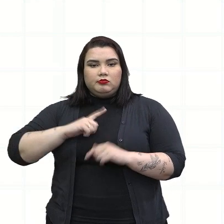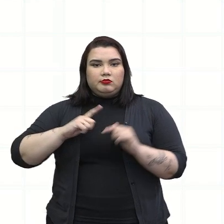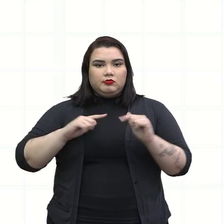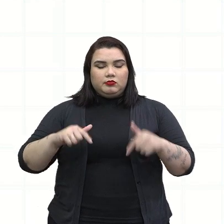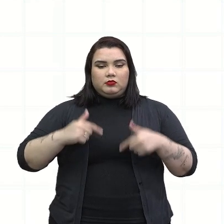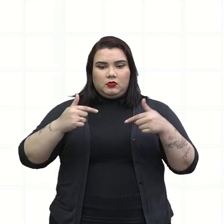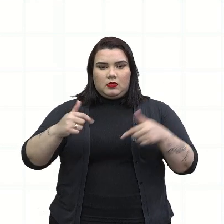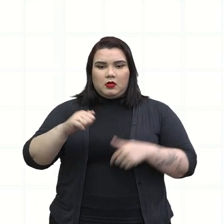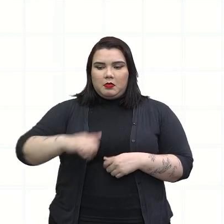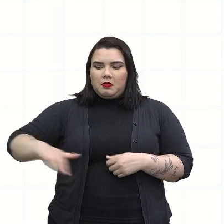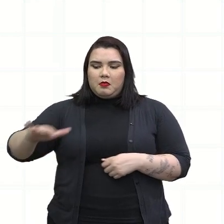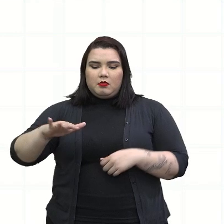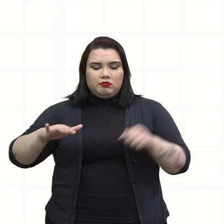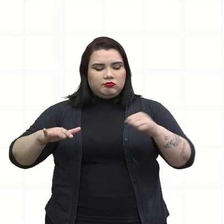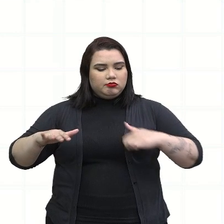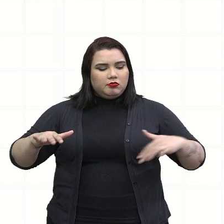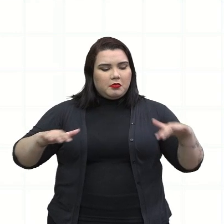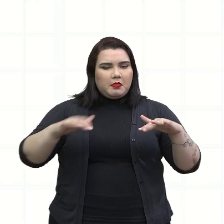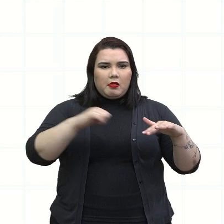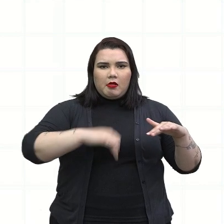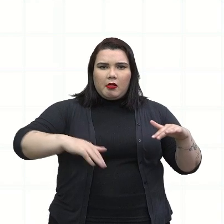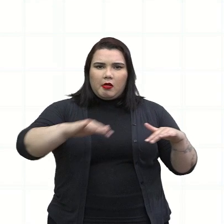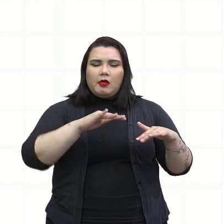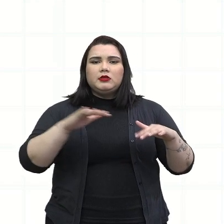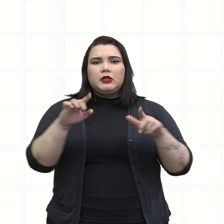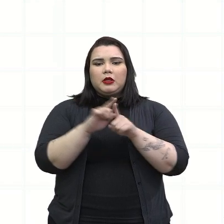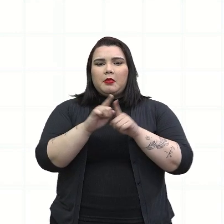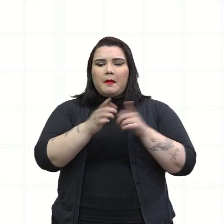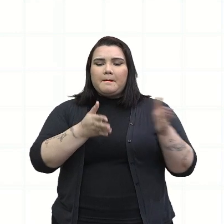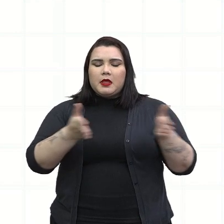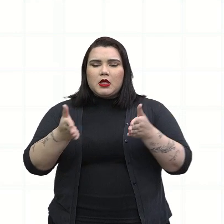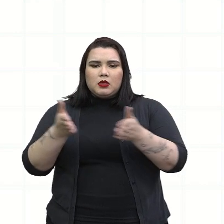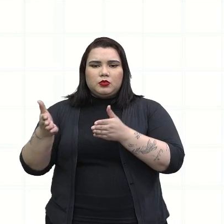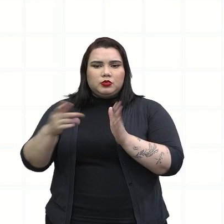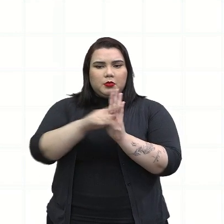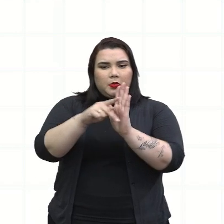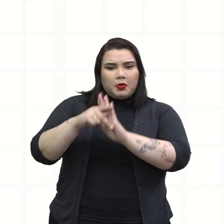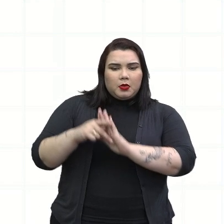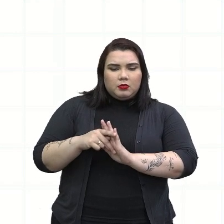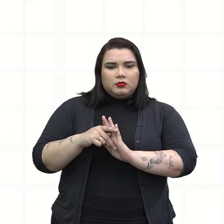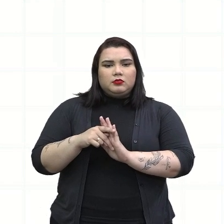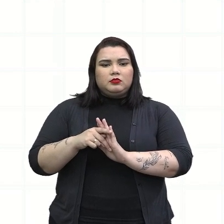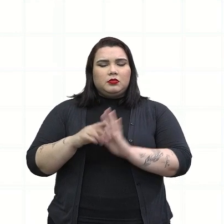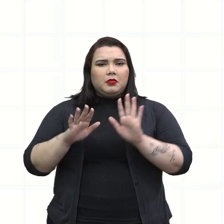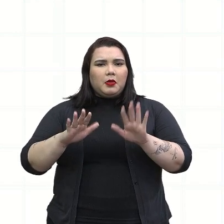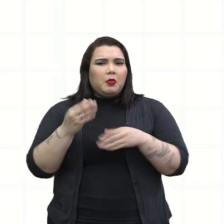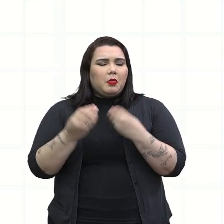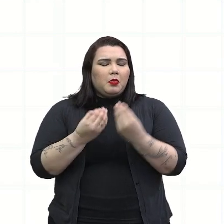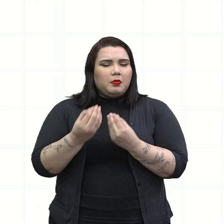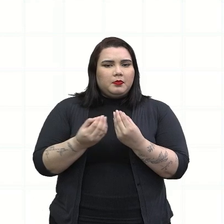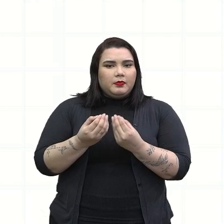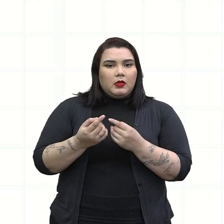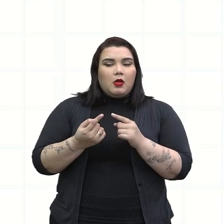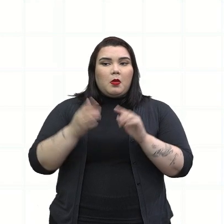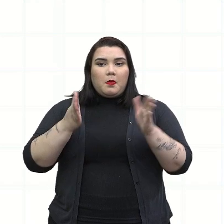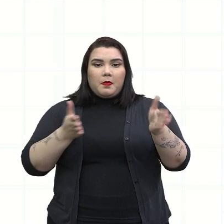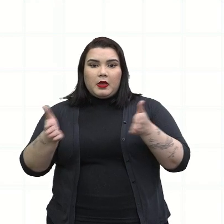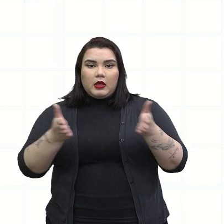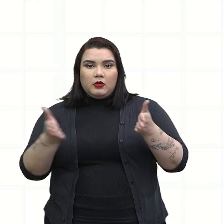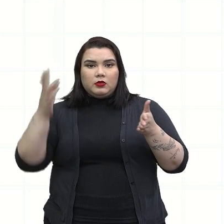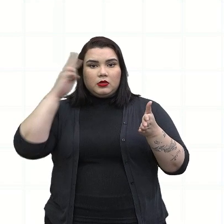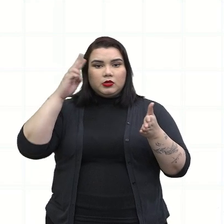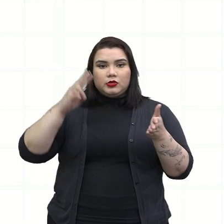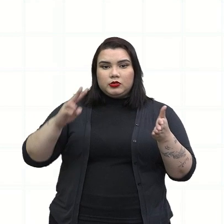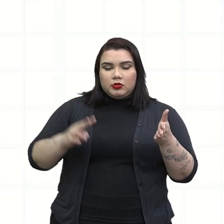personagens atuam em espaços e tempos determinados. Como assim, teacher? A época que aconteceu a